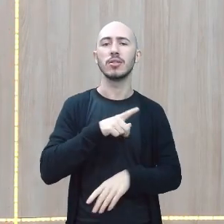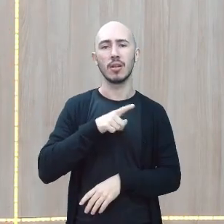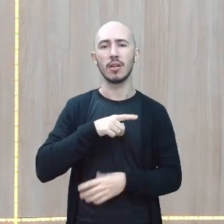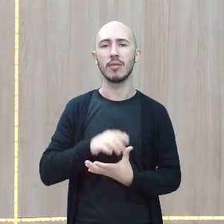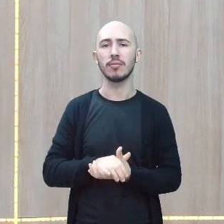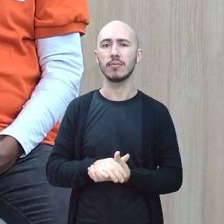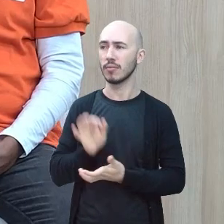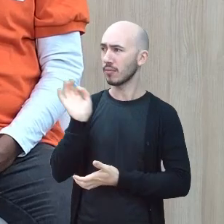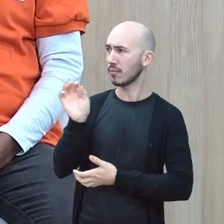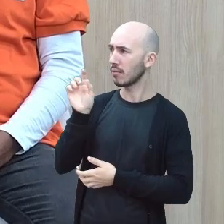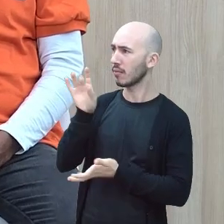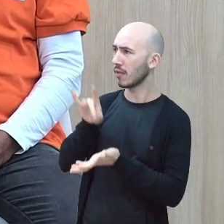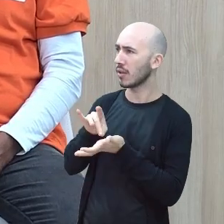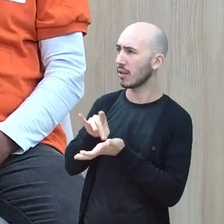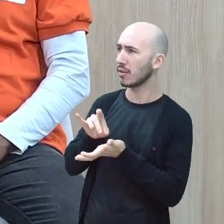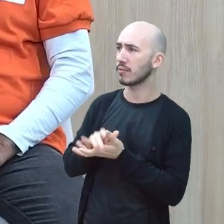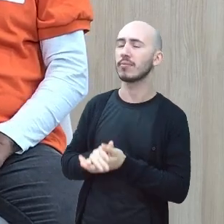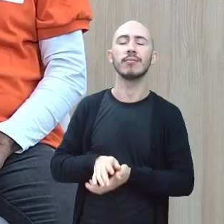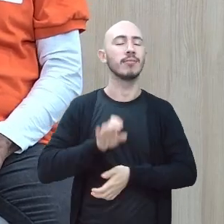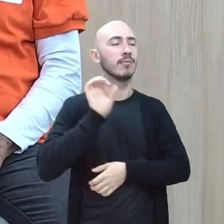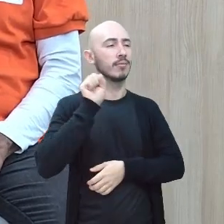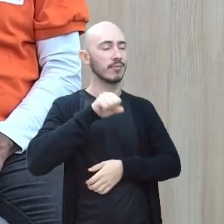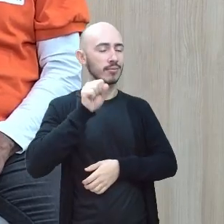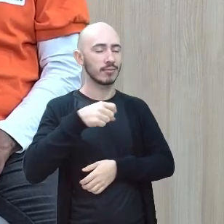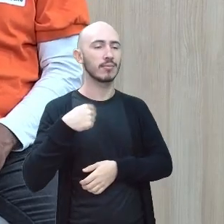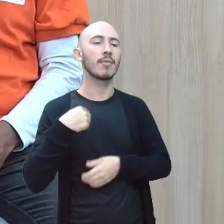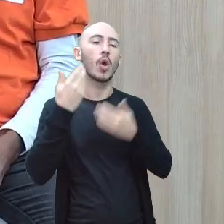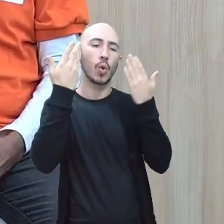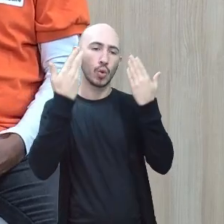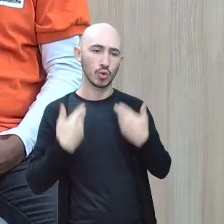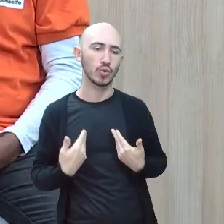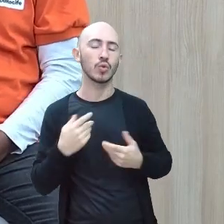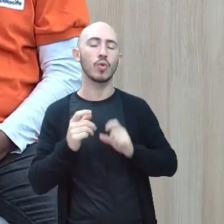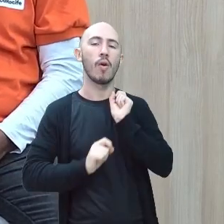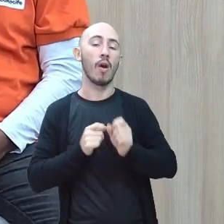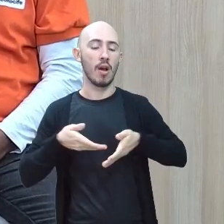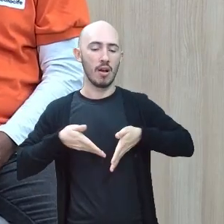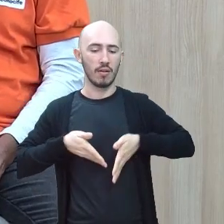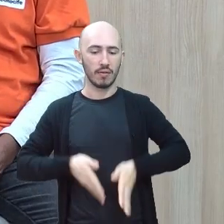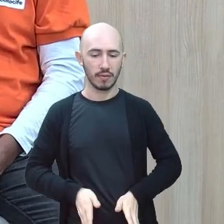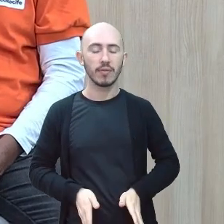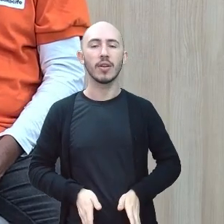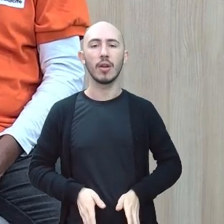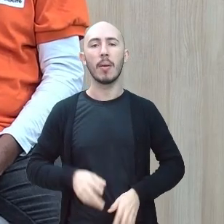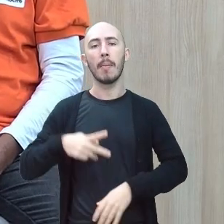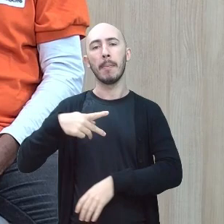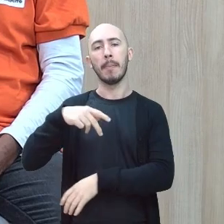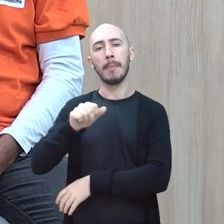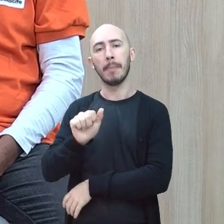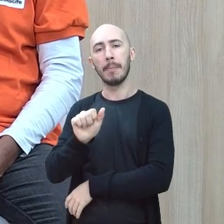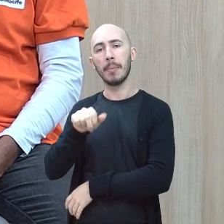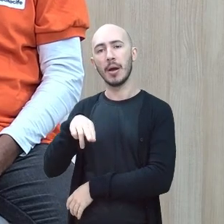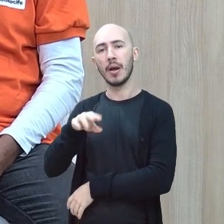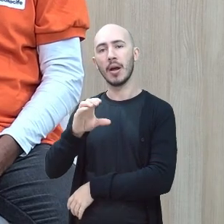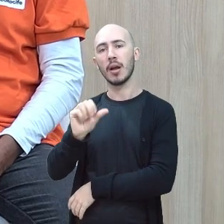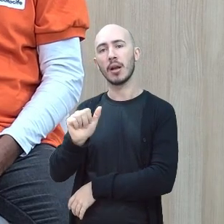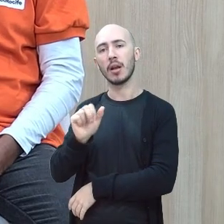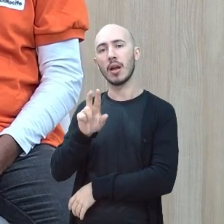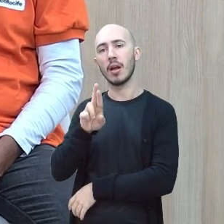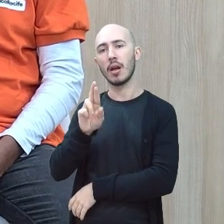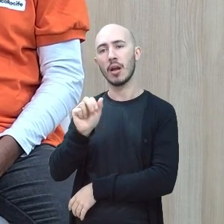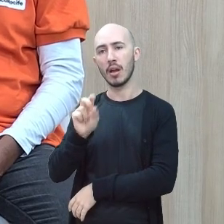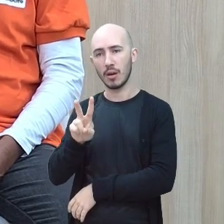professor? Luciano, eu sou filho de Pancararu, minha mãe